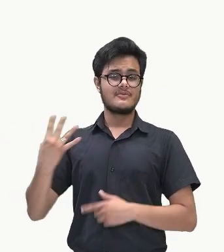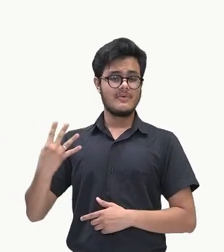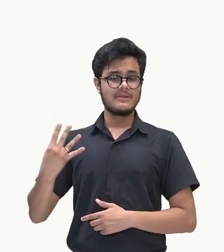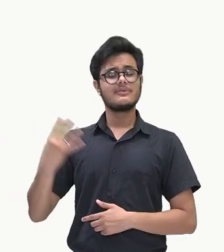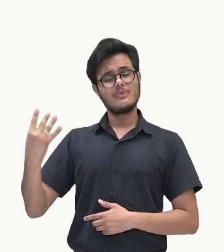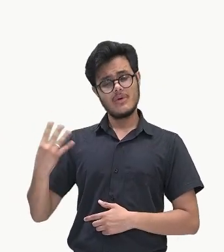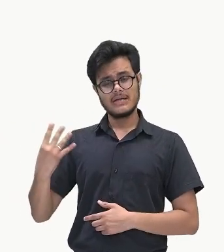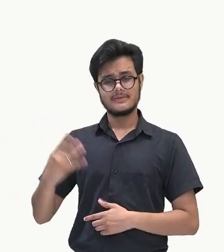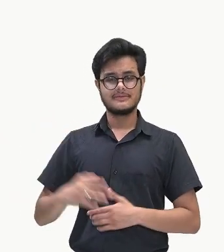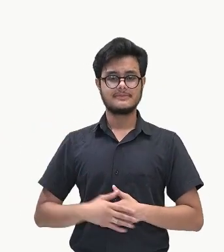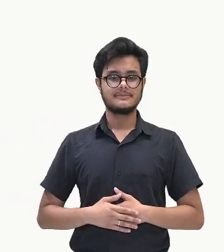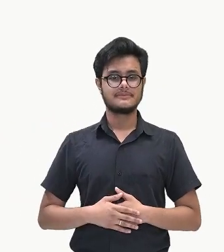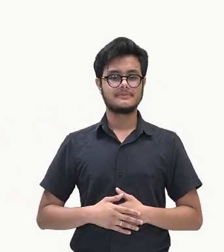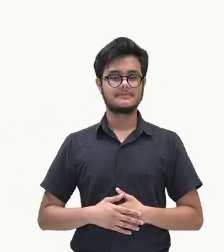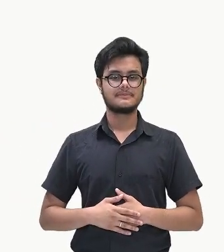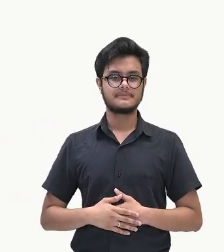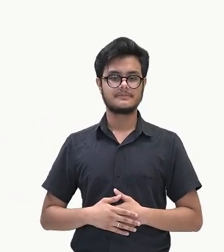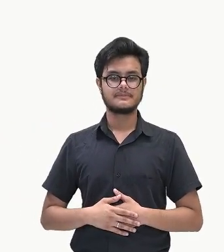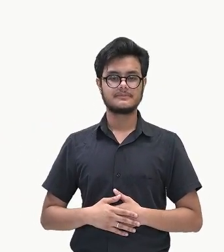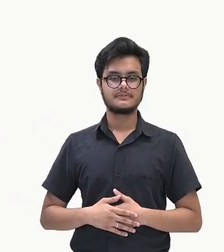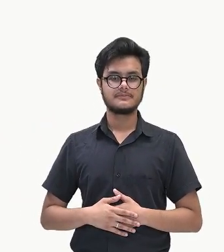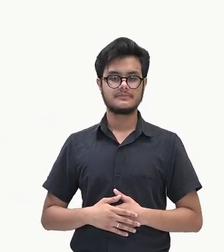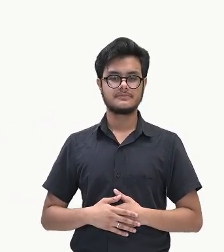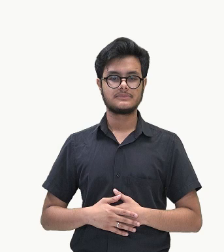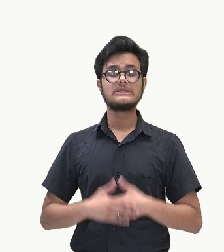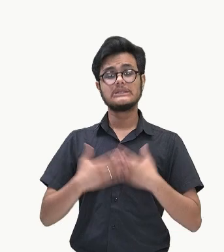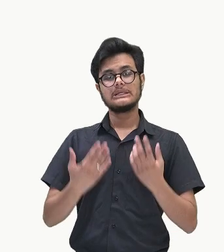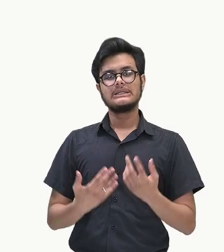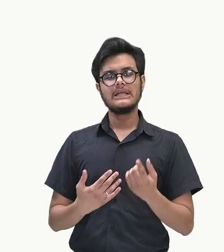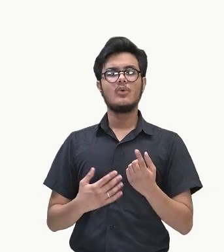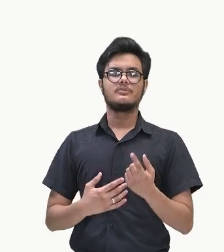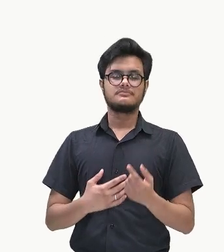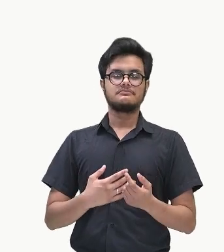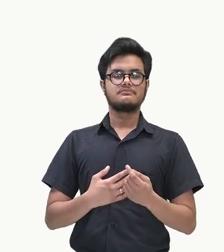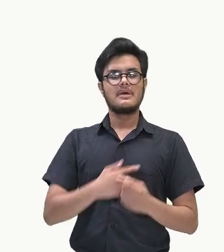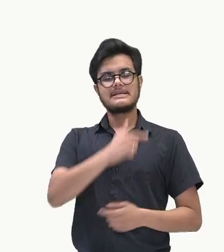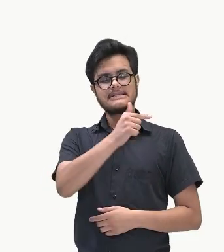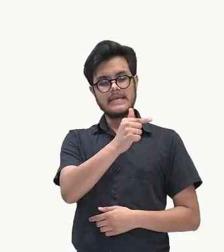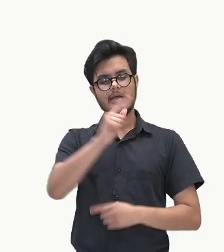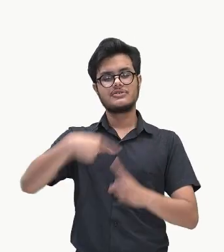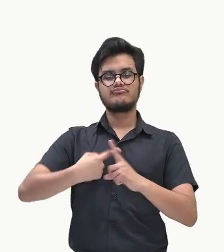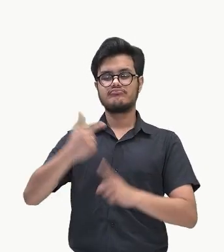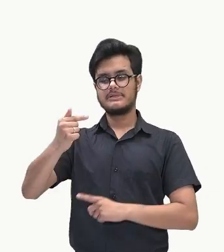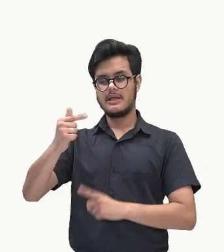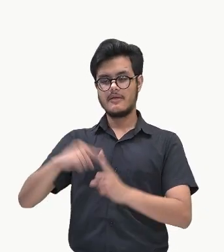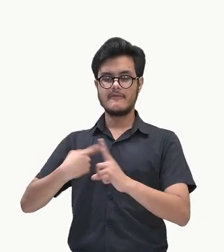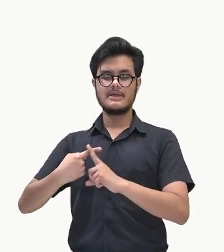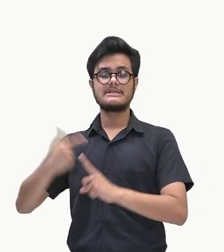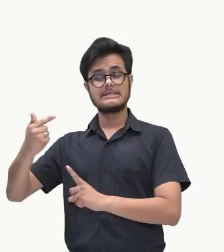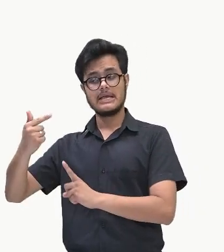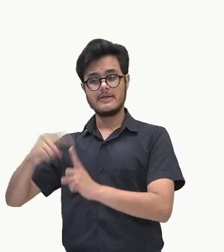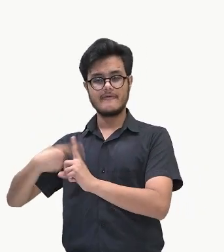resolver a minha potência, basta fazer 7 vezes 7 vezes 7 vezes 7. Eu vou chegar em